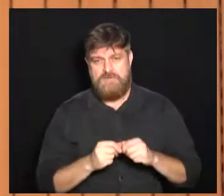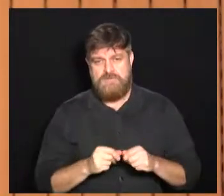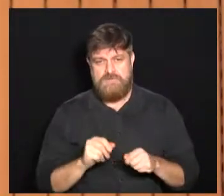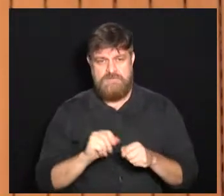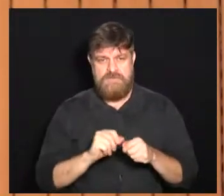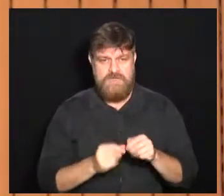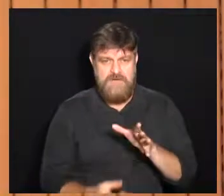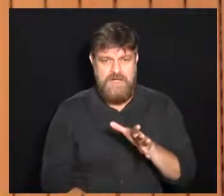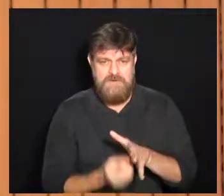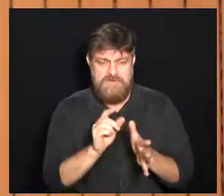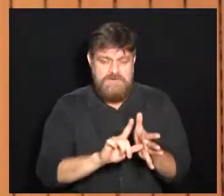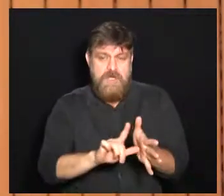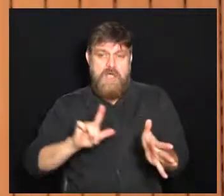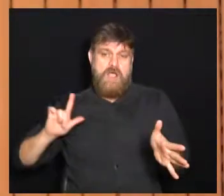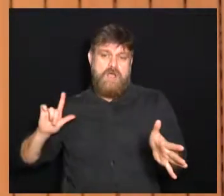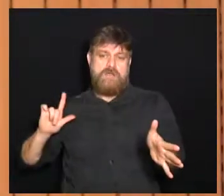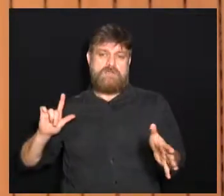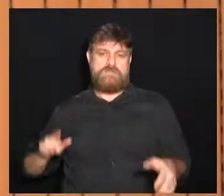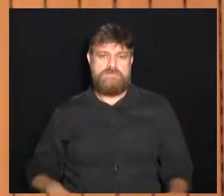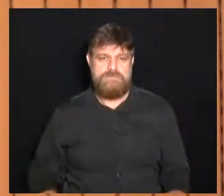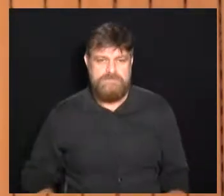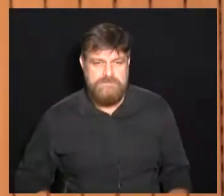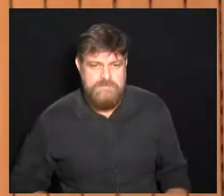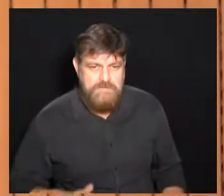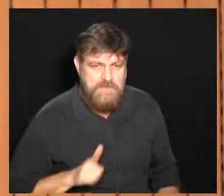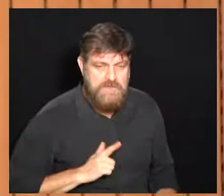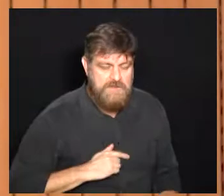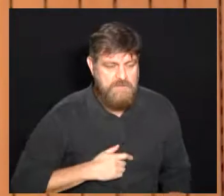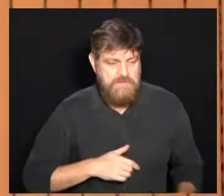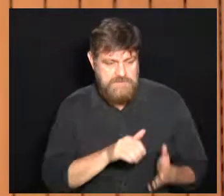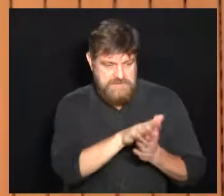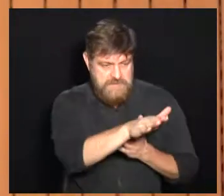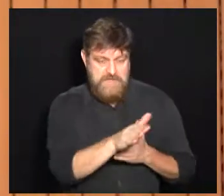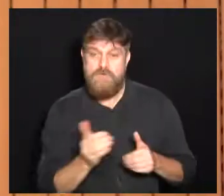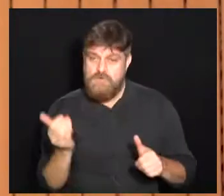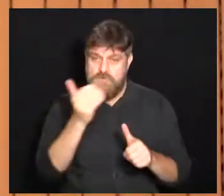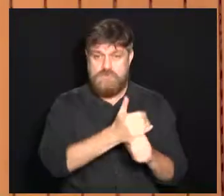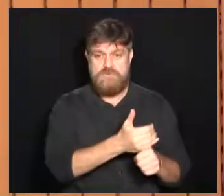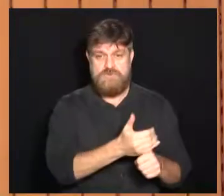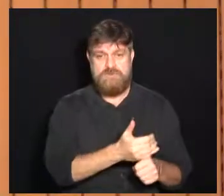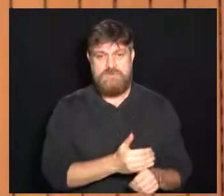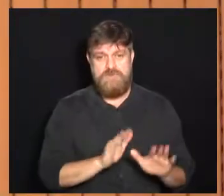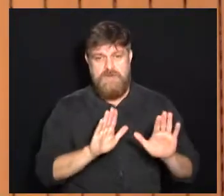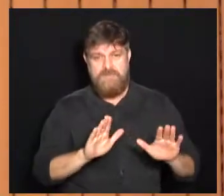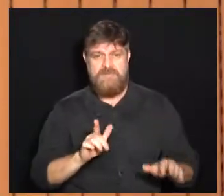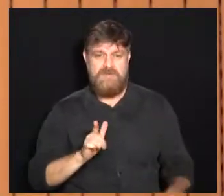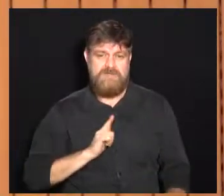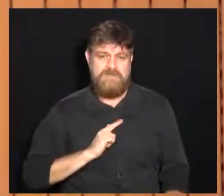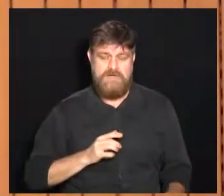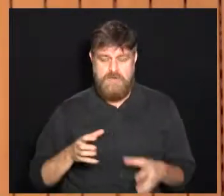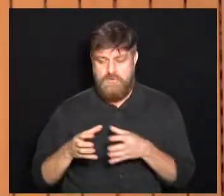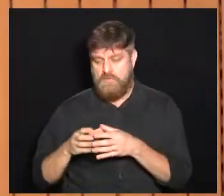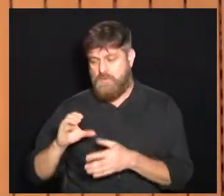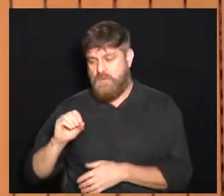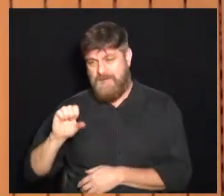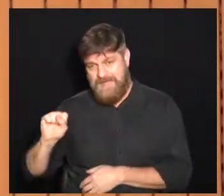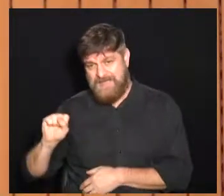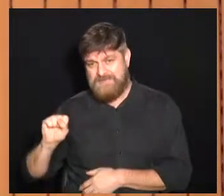feito antes. Saiu uma, a outra já assume. É o que vai acontecer com a outra OS,